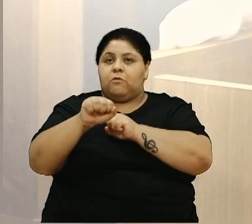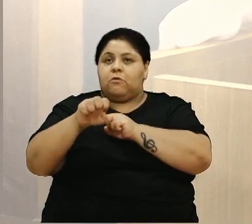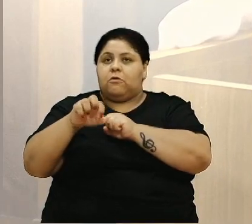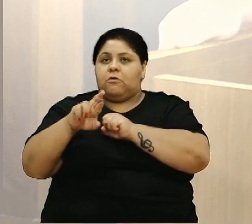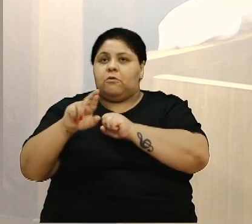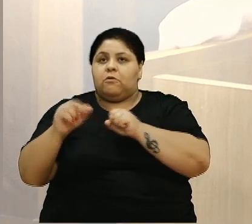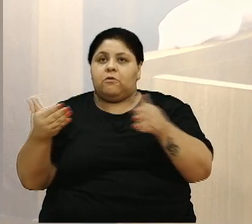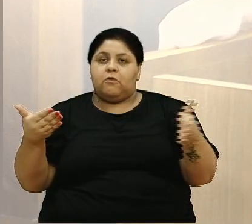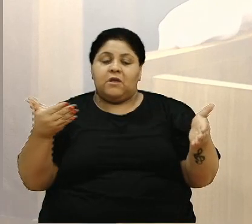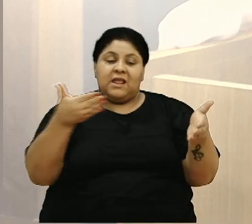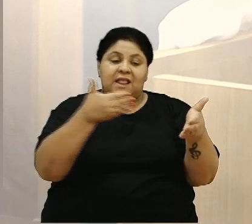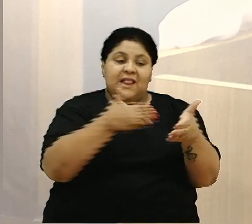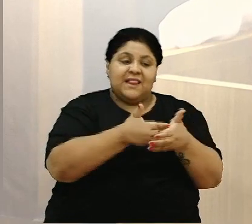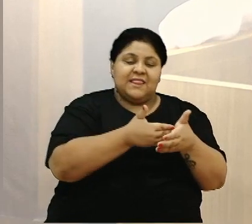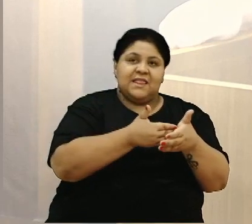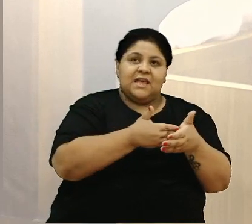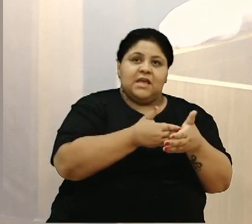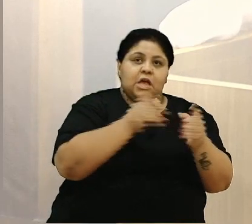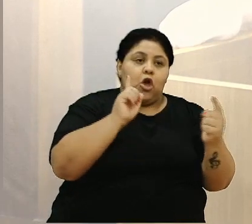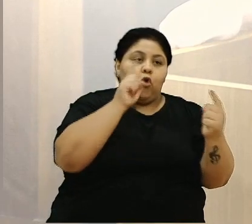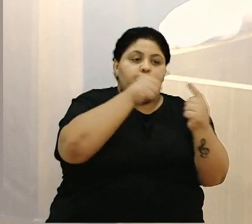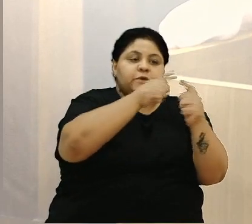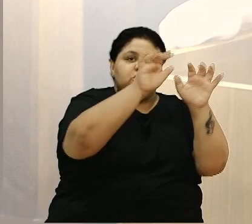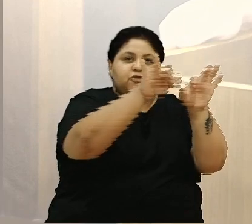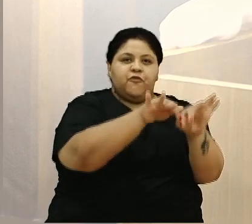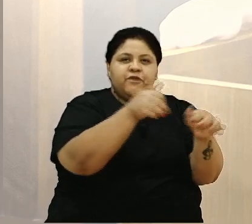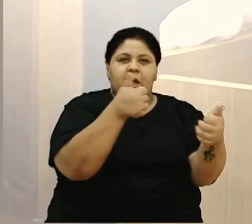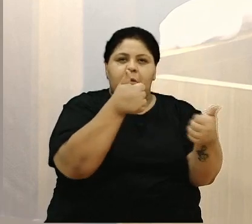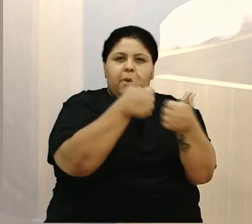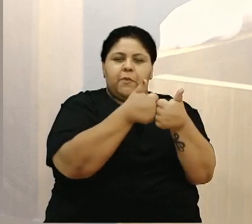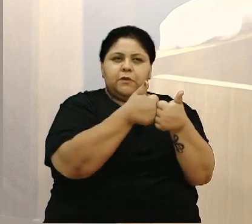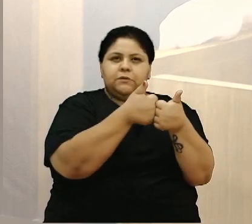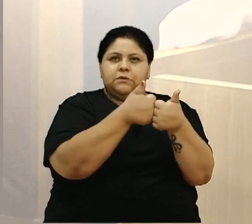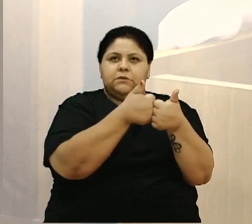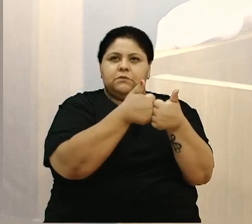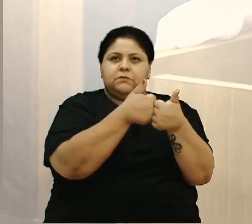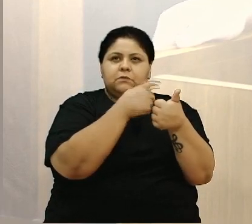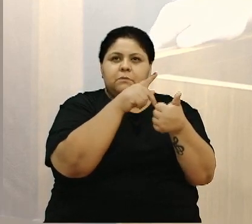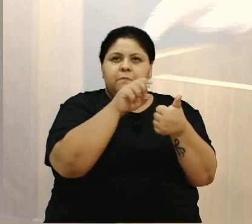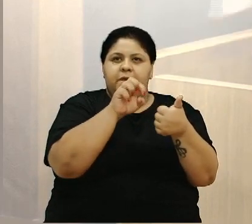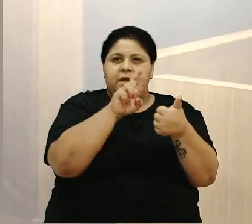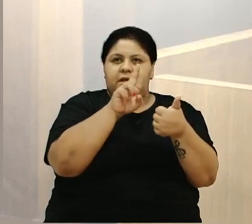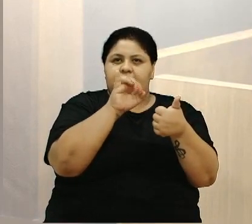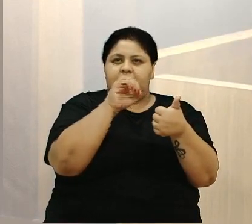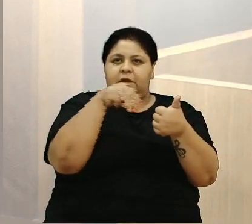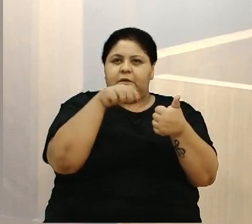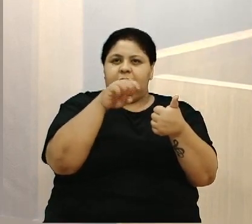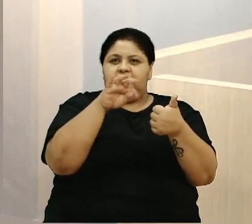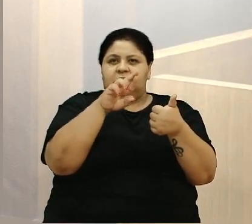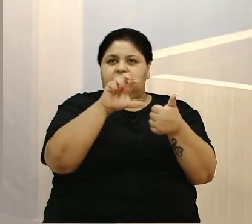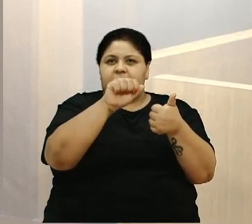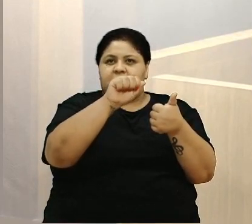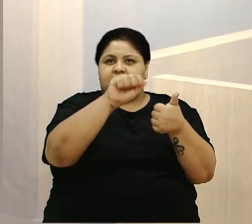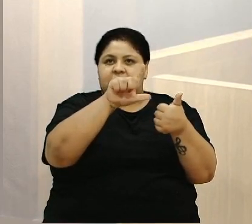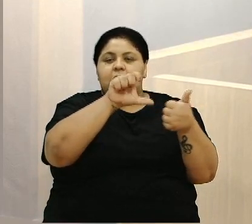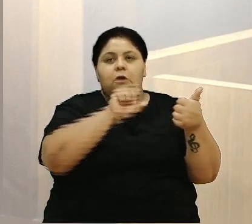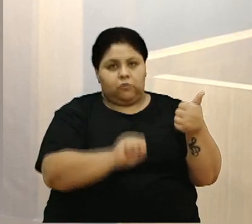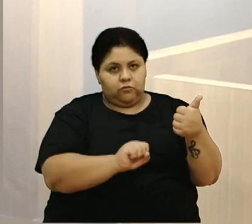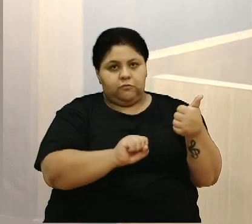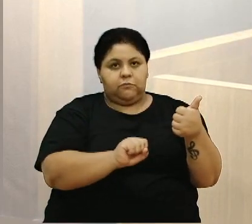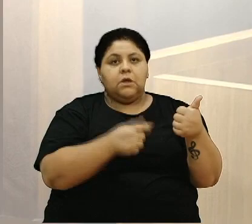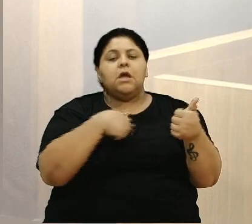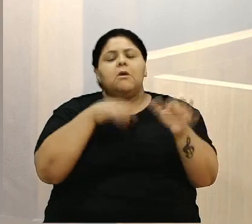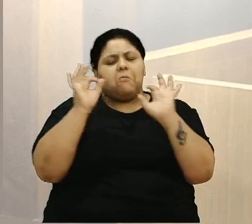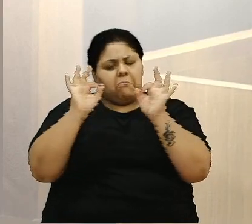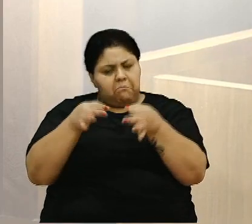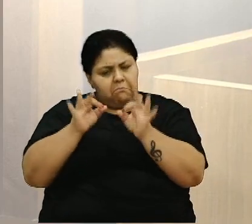o destino dela final, que é próximo à Perimetral Sul. Então, tenho certeza absoluta, só para encerrar